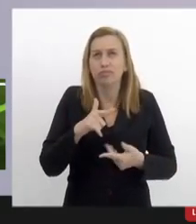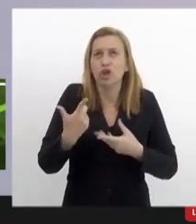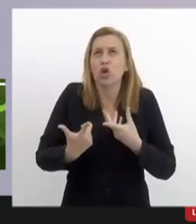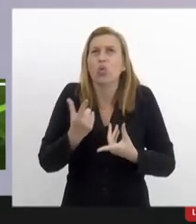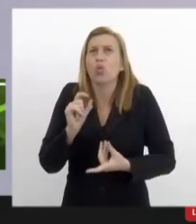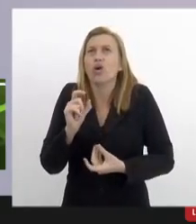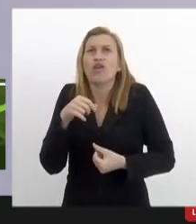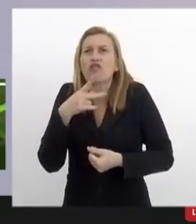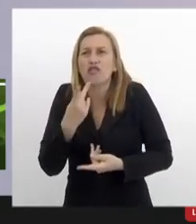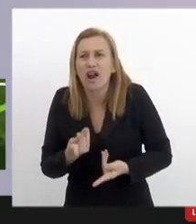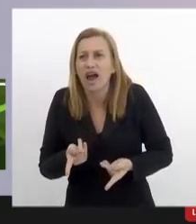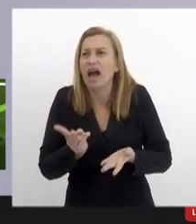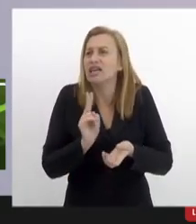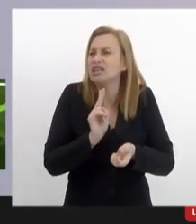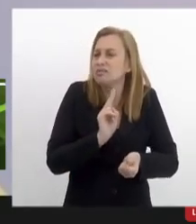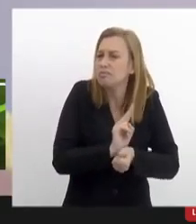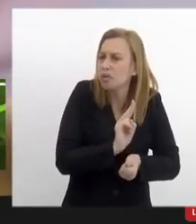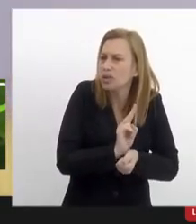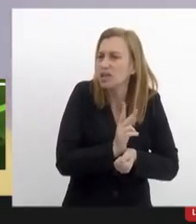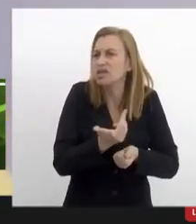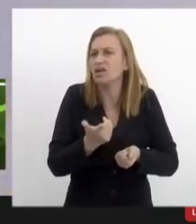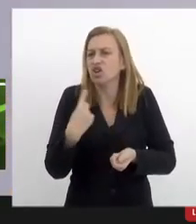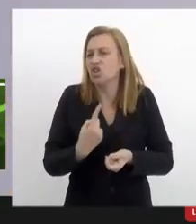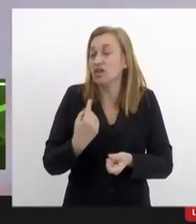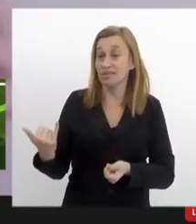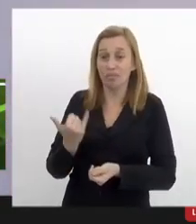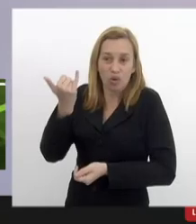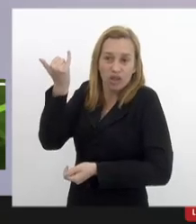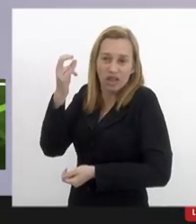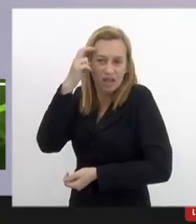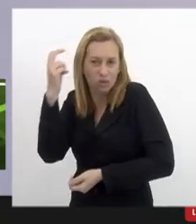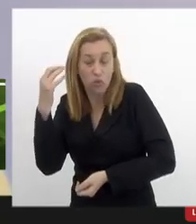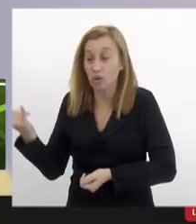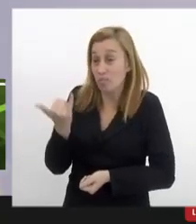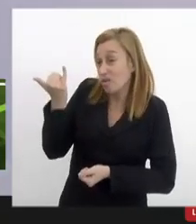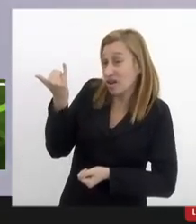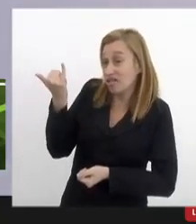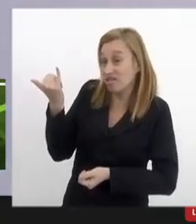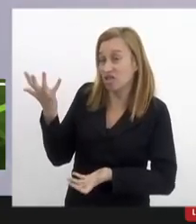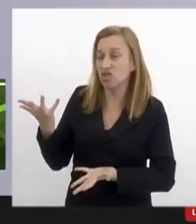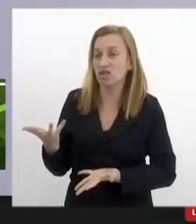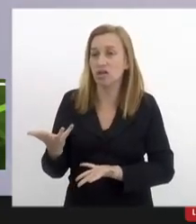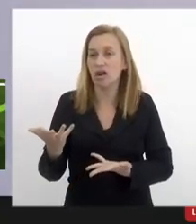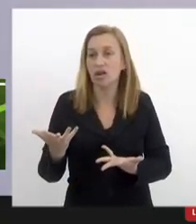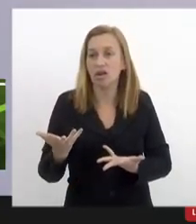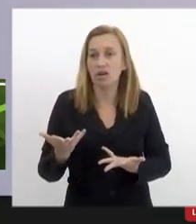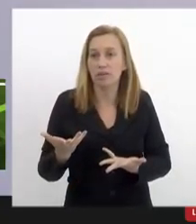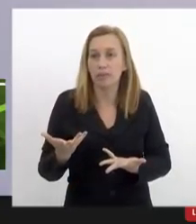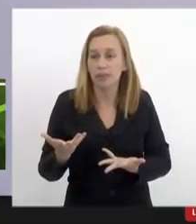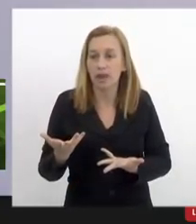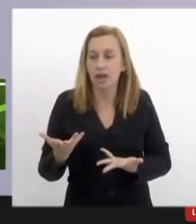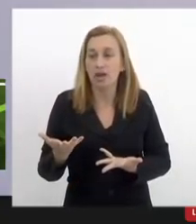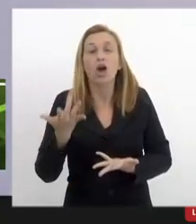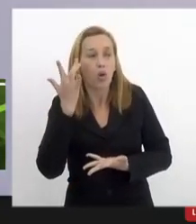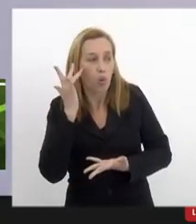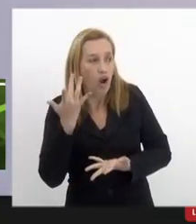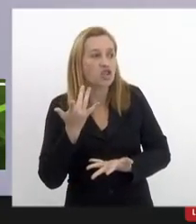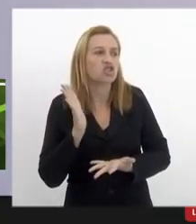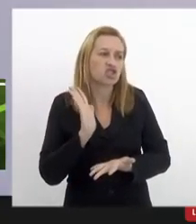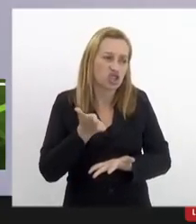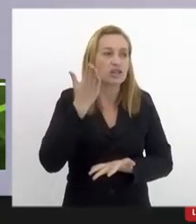de preservação, que a gente é muito importante, que a cultura é muito importante. É, eu acho que isso a gente